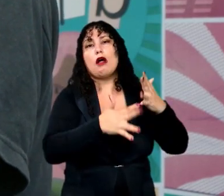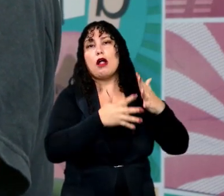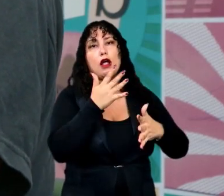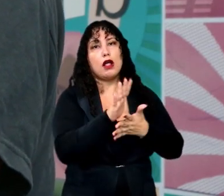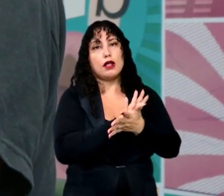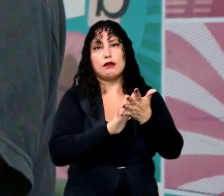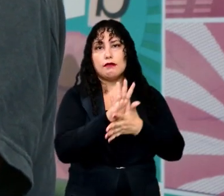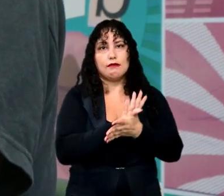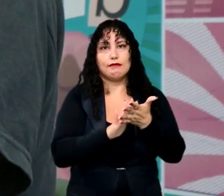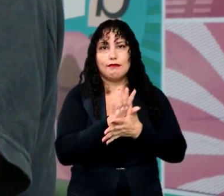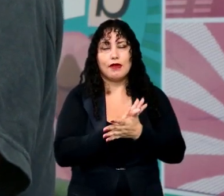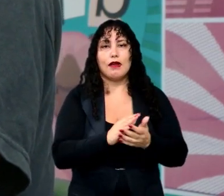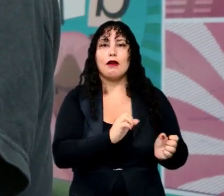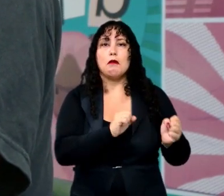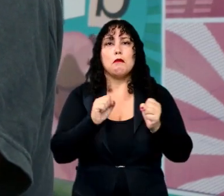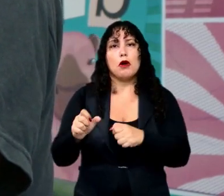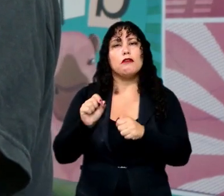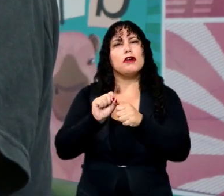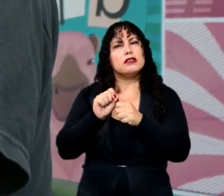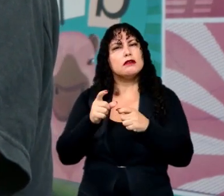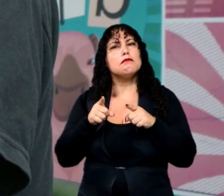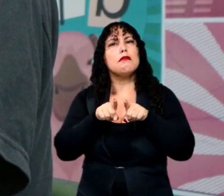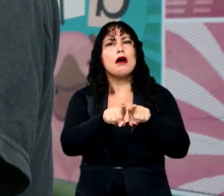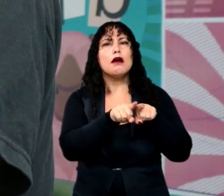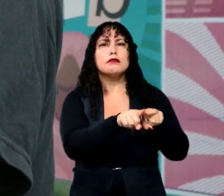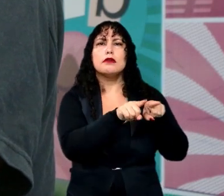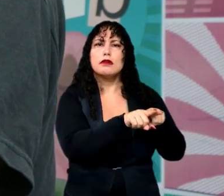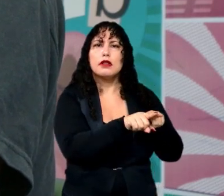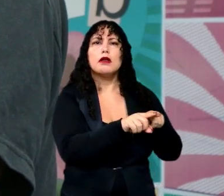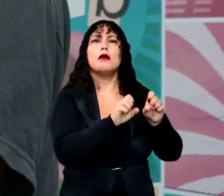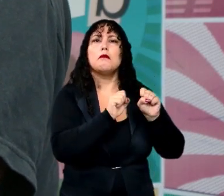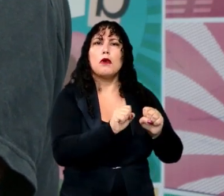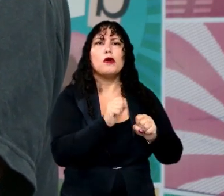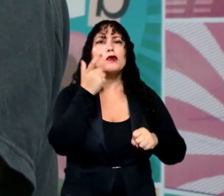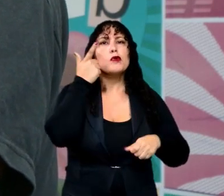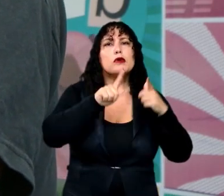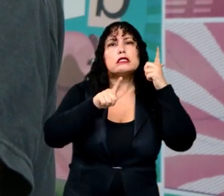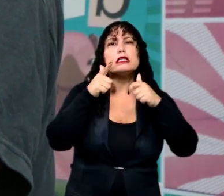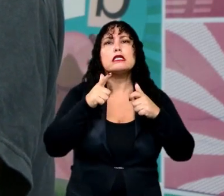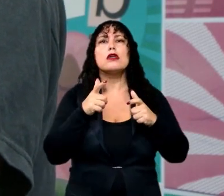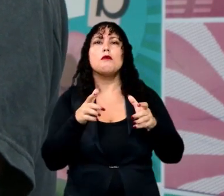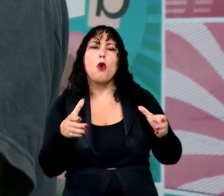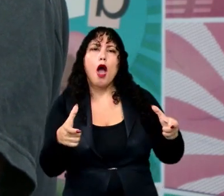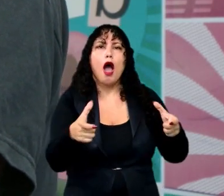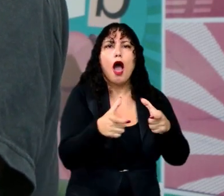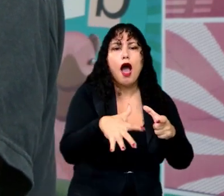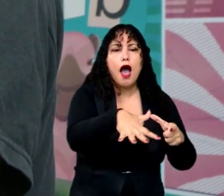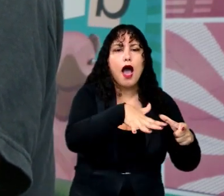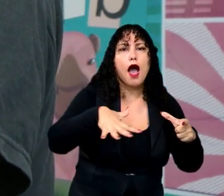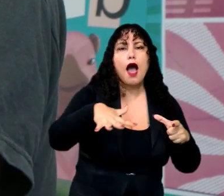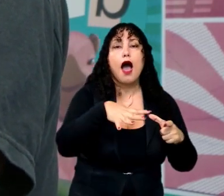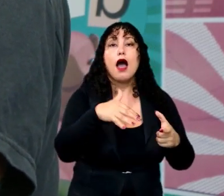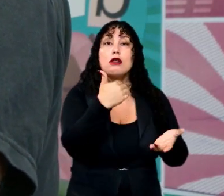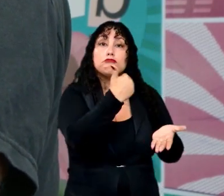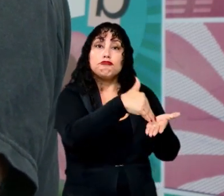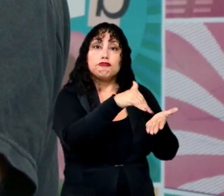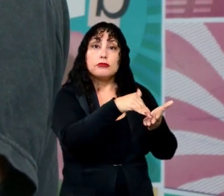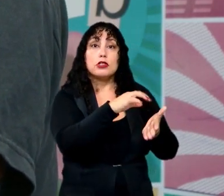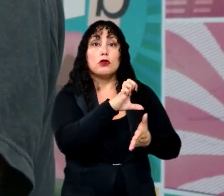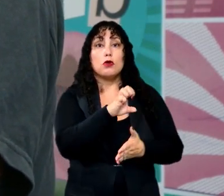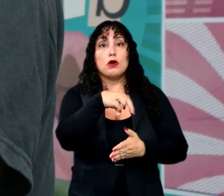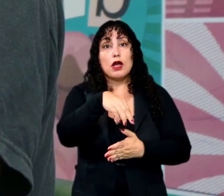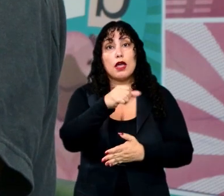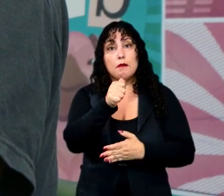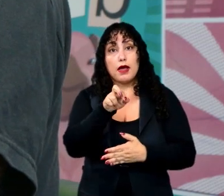tá ele pode realizar parcerias pode realizar arrendamentos de pequenas áreas os escritórios locais da Emater que